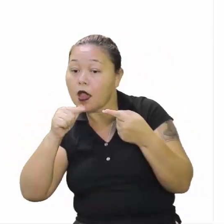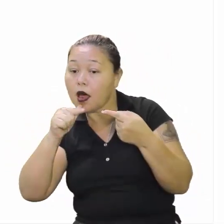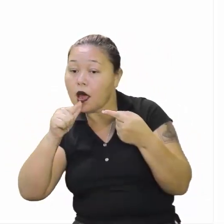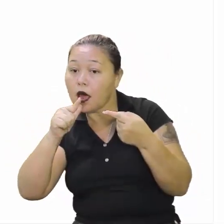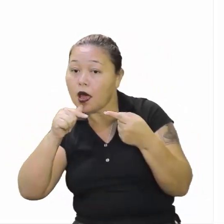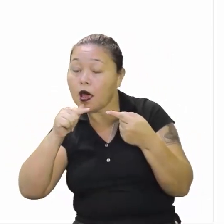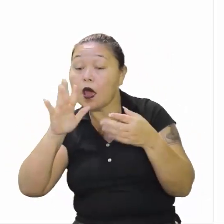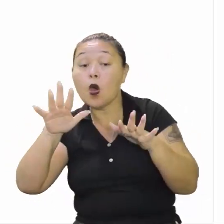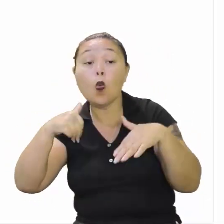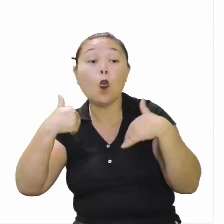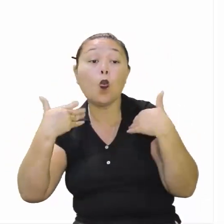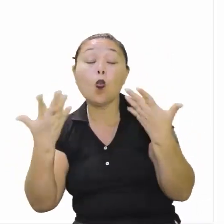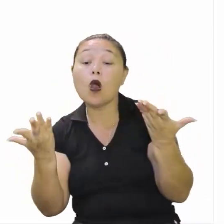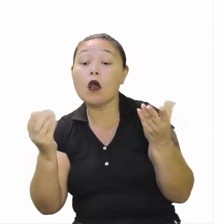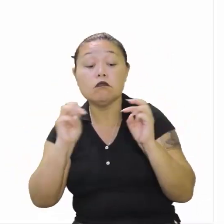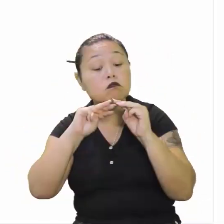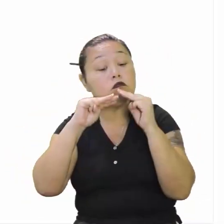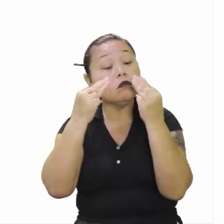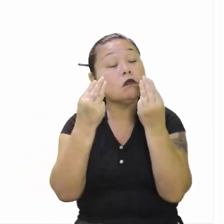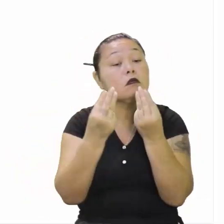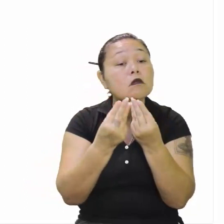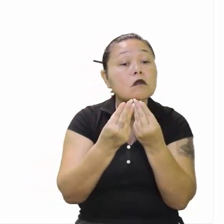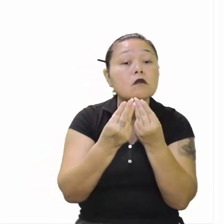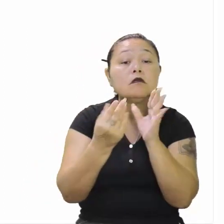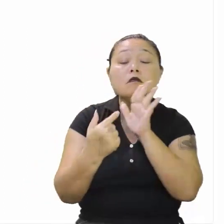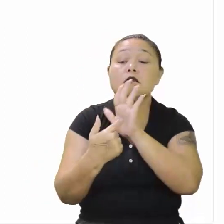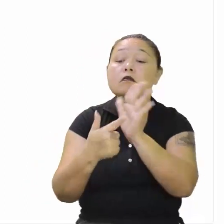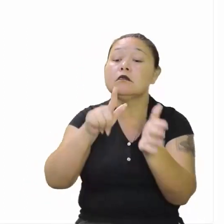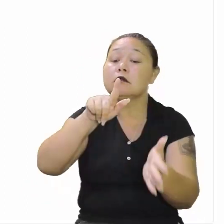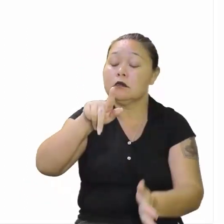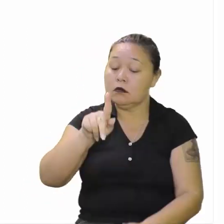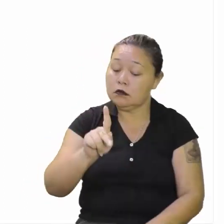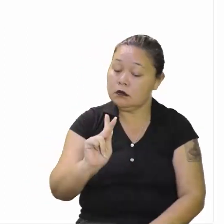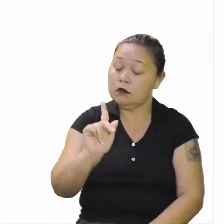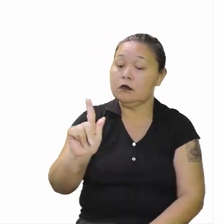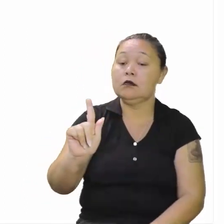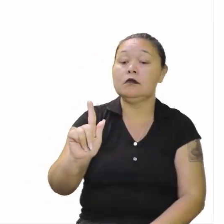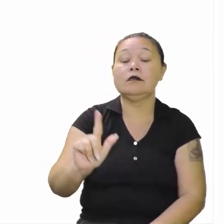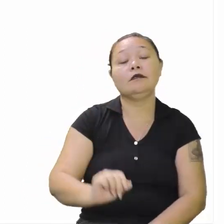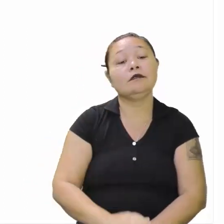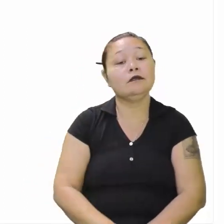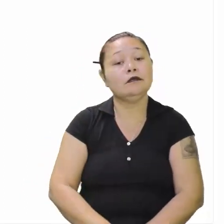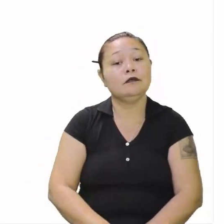qual seria essa massa expressa em quilogramas?